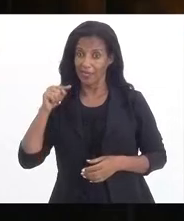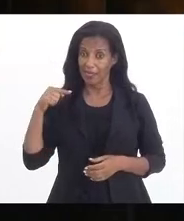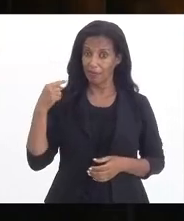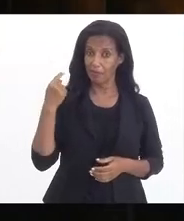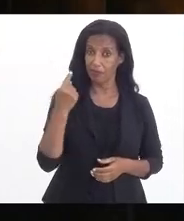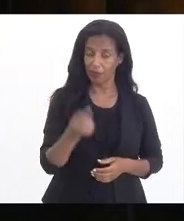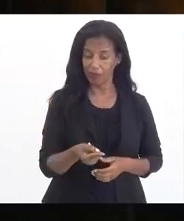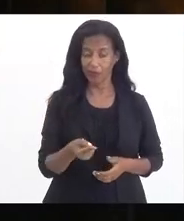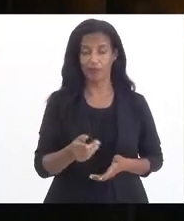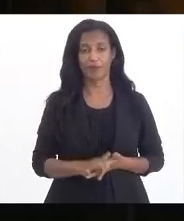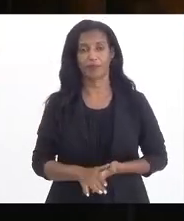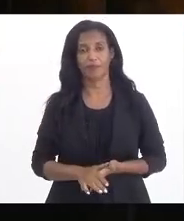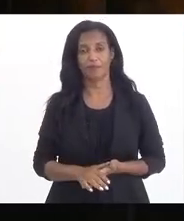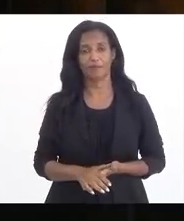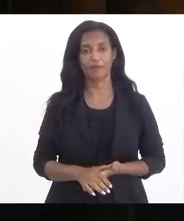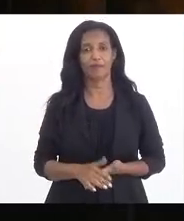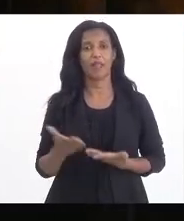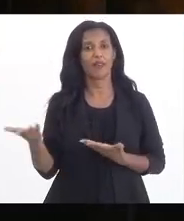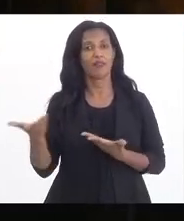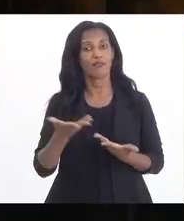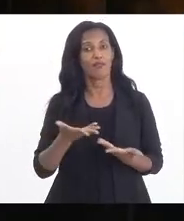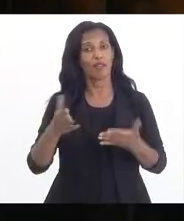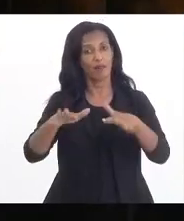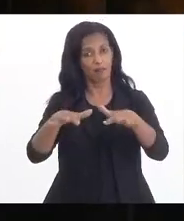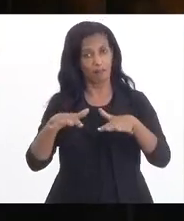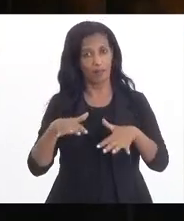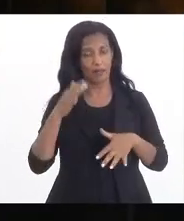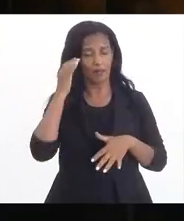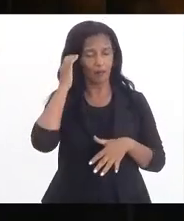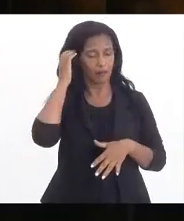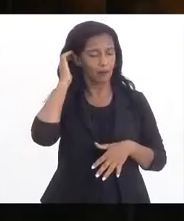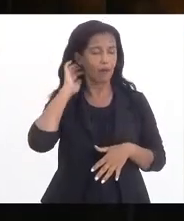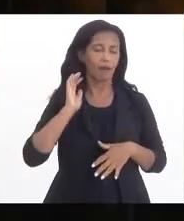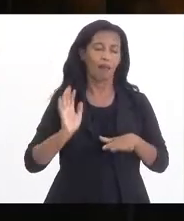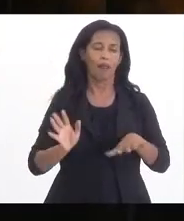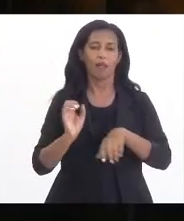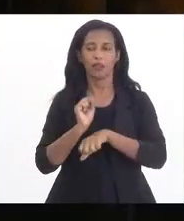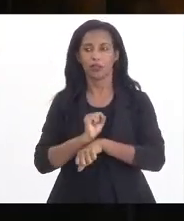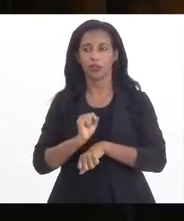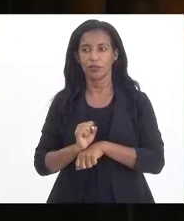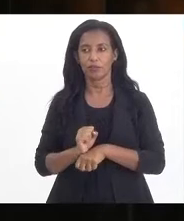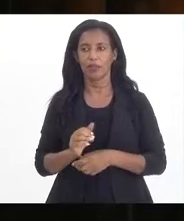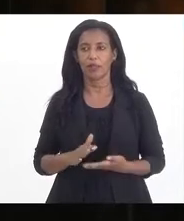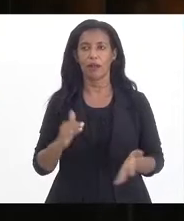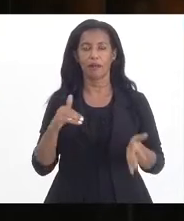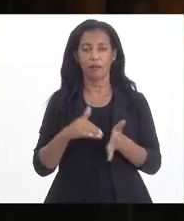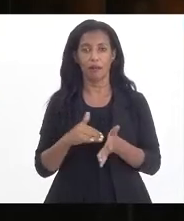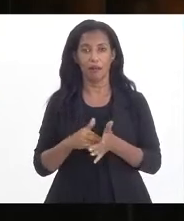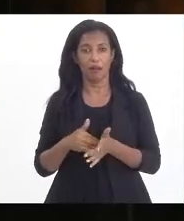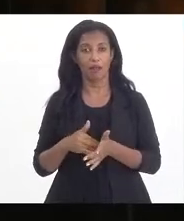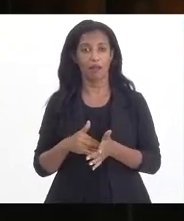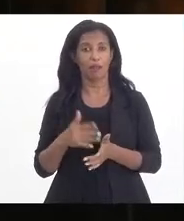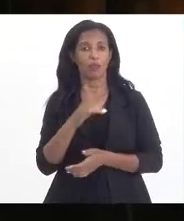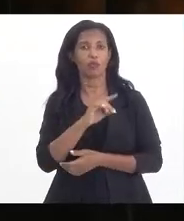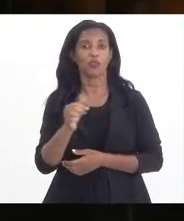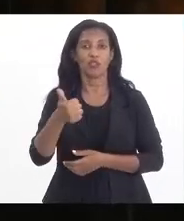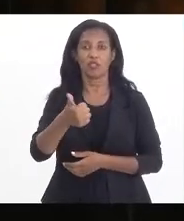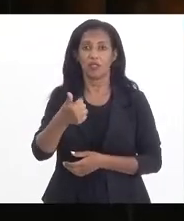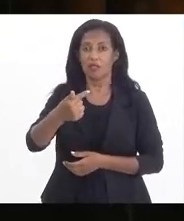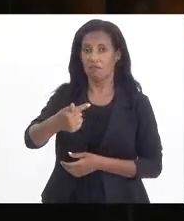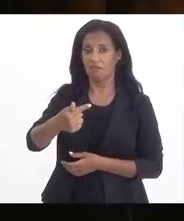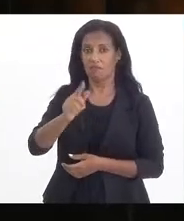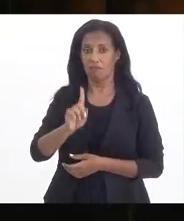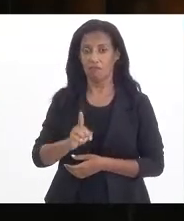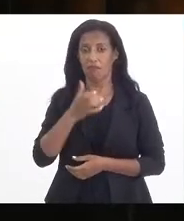posteriormente, venha a plenário. É esperado que até o dia 17 de